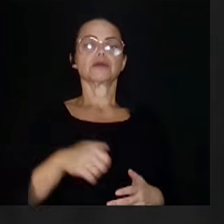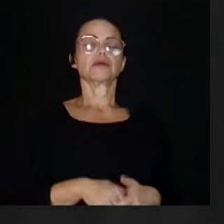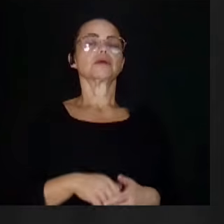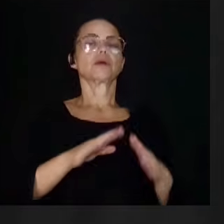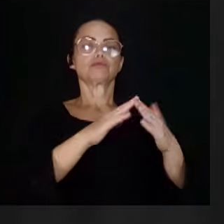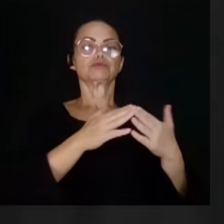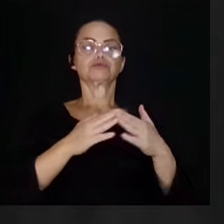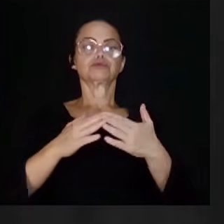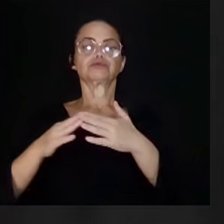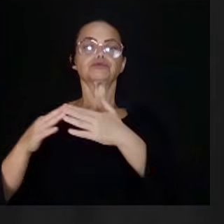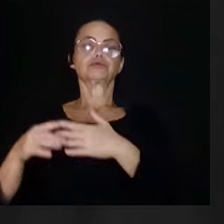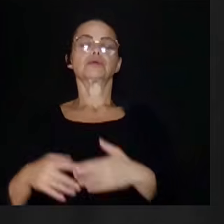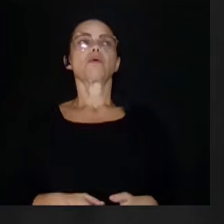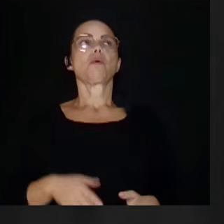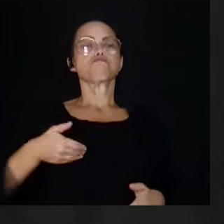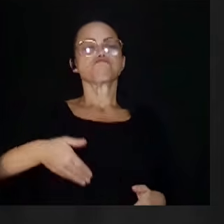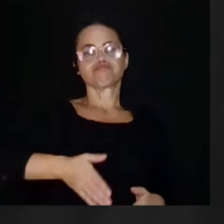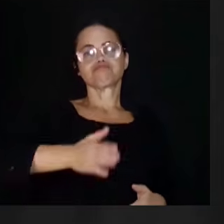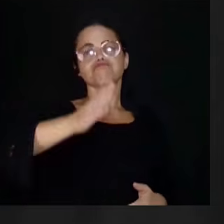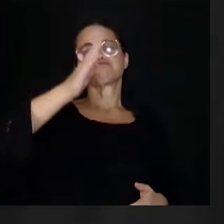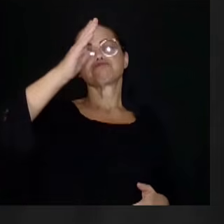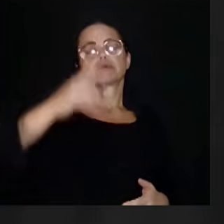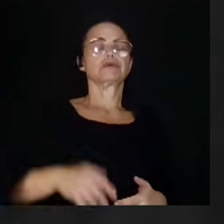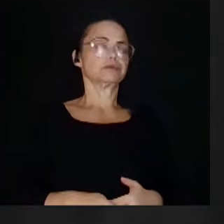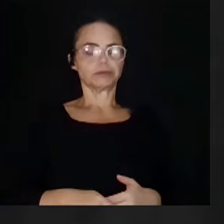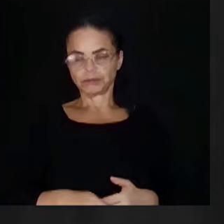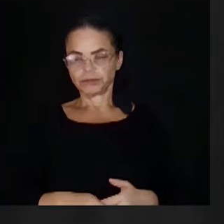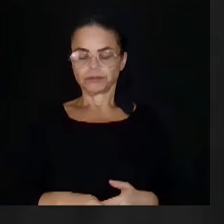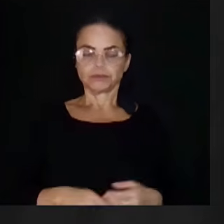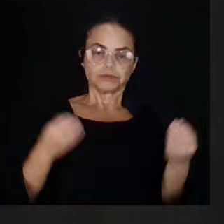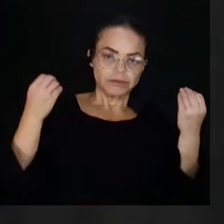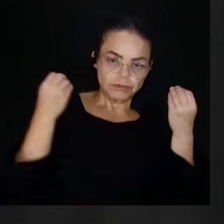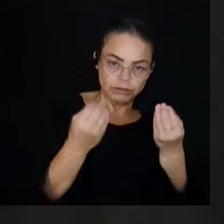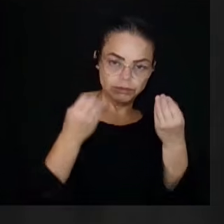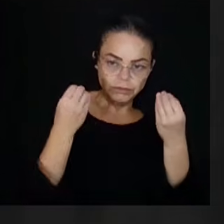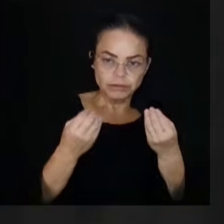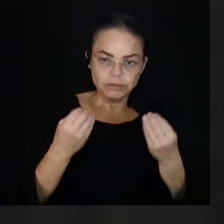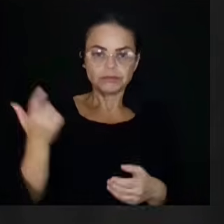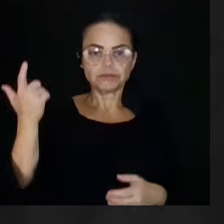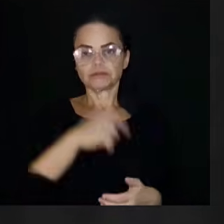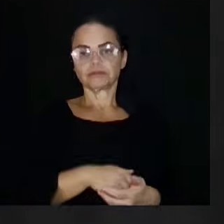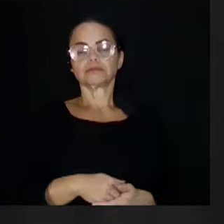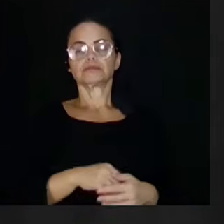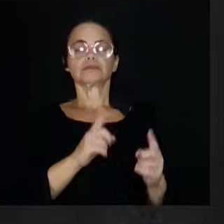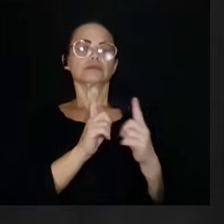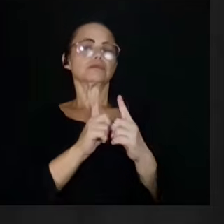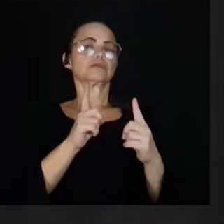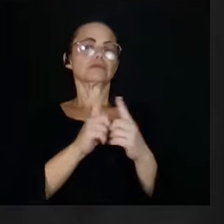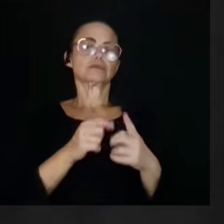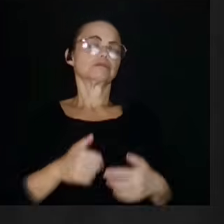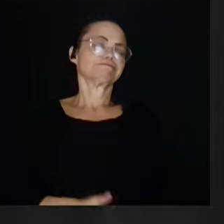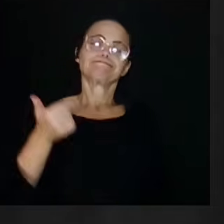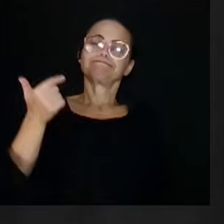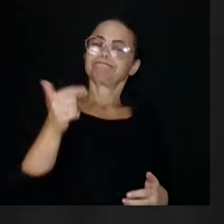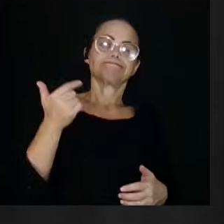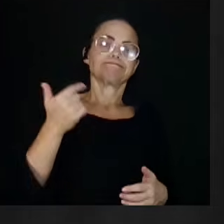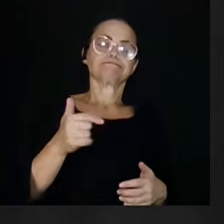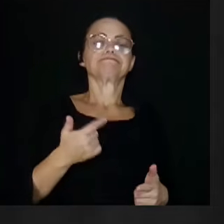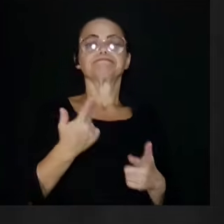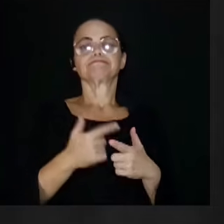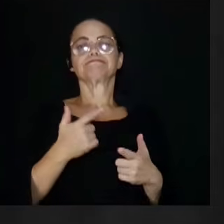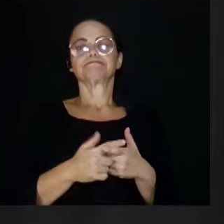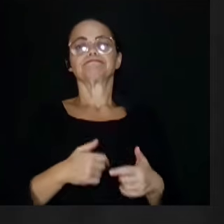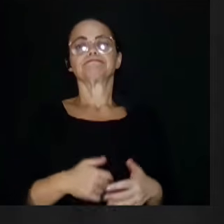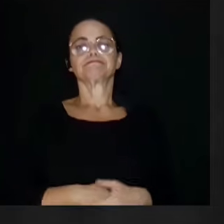vai. Então, como que uma pessoa consegue ter um atendimento? Não tem. Por quê? Porque a pessoa, ela vai